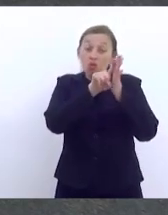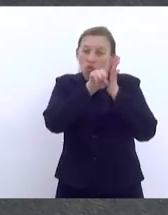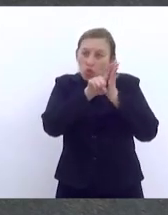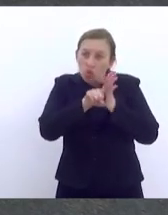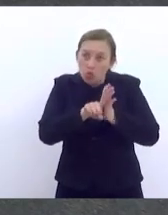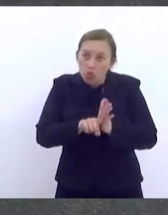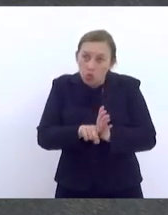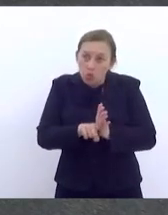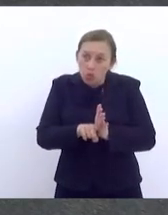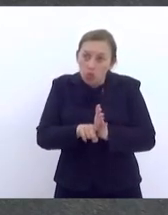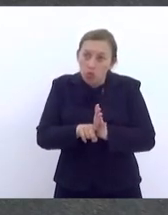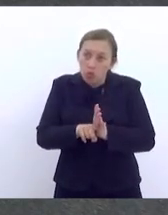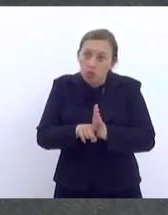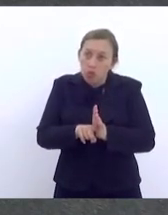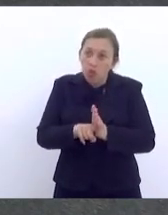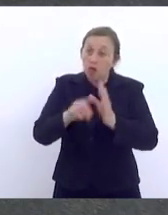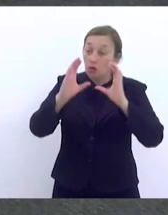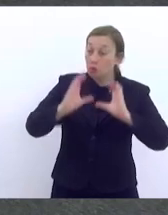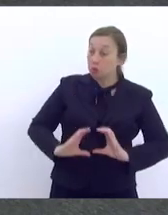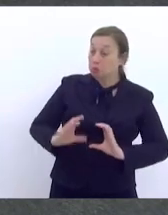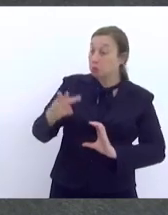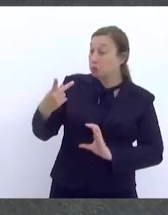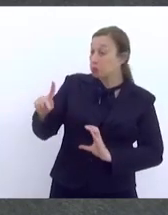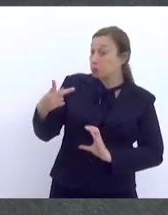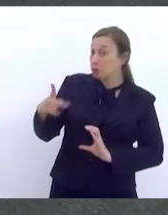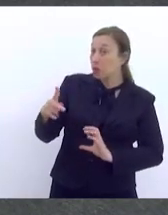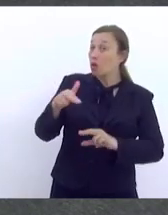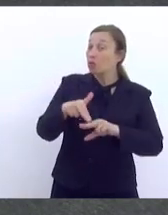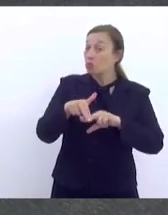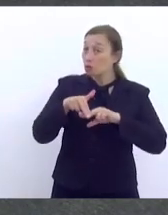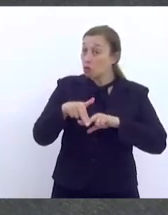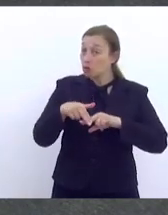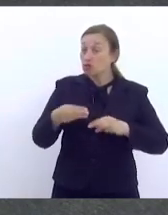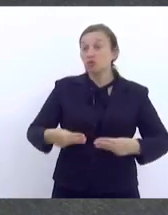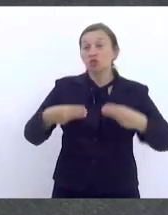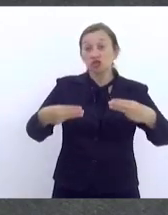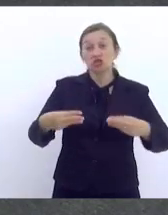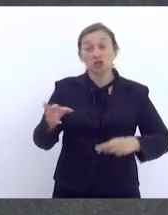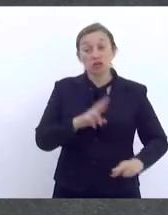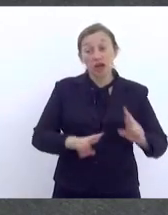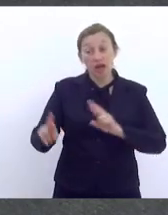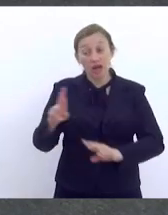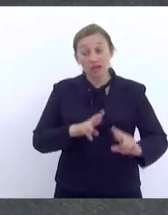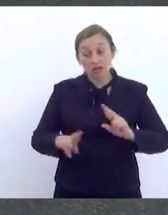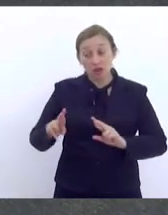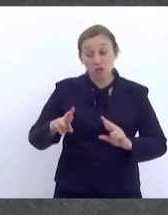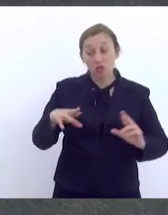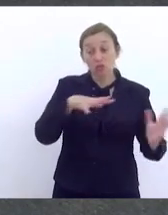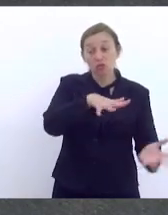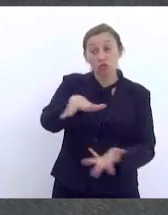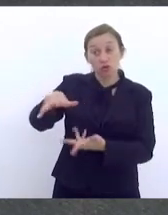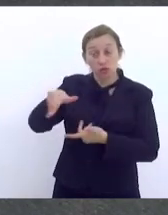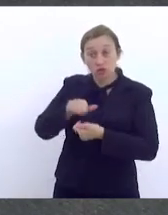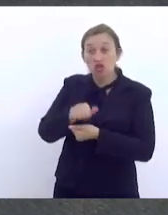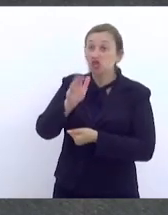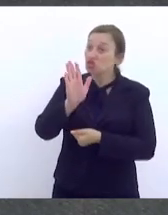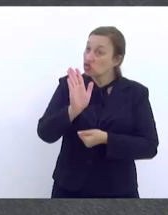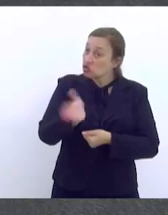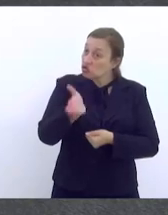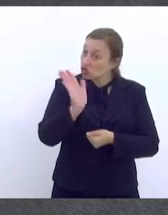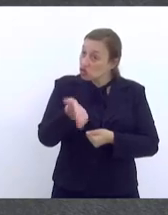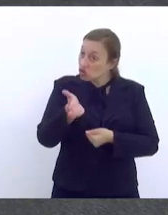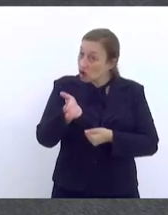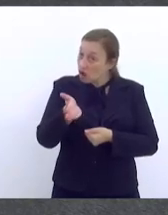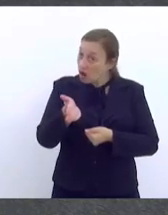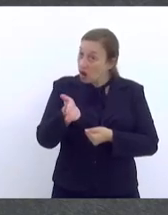de suas condutas e práticas e por isso o ministério das relações exteriores já colocou uma